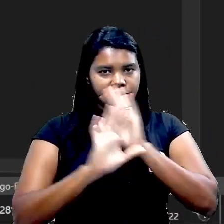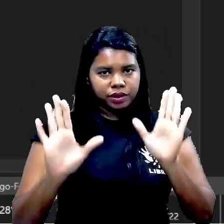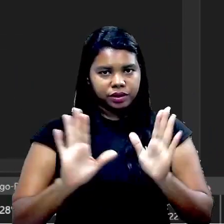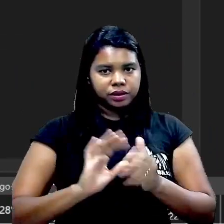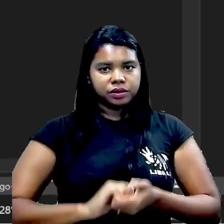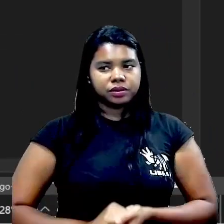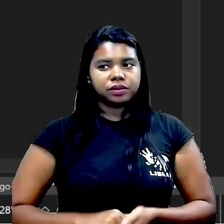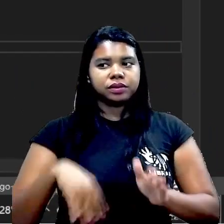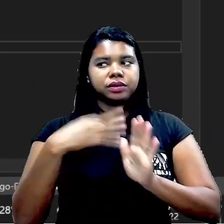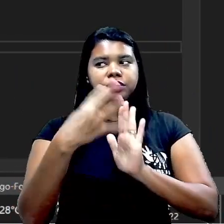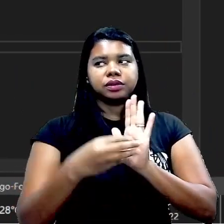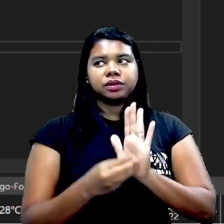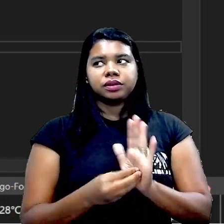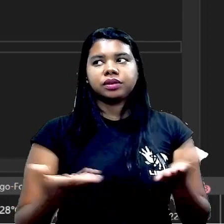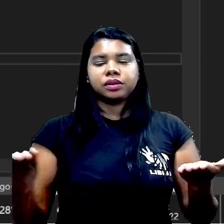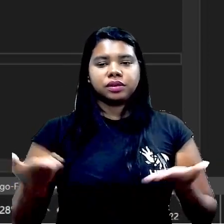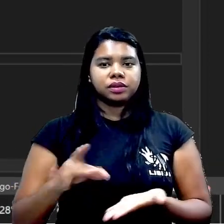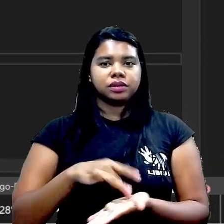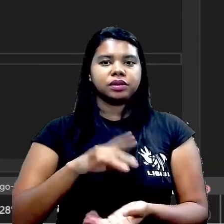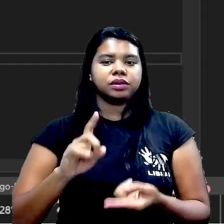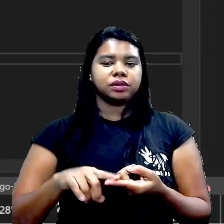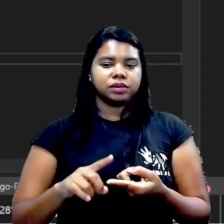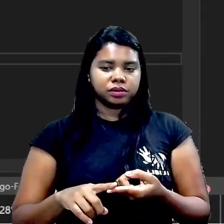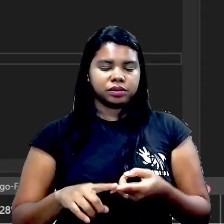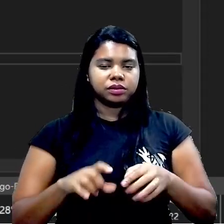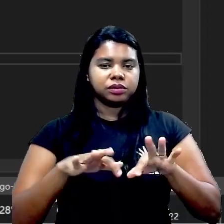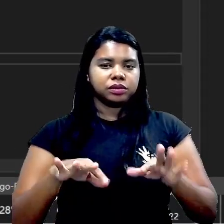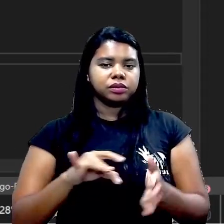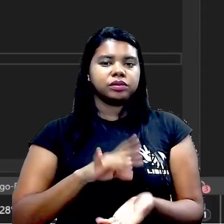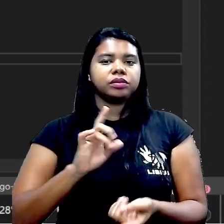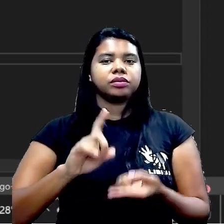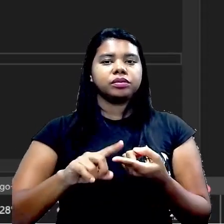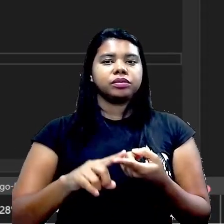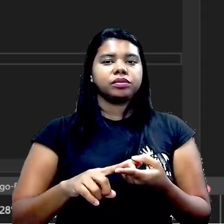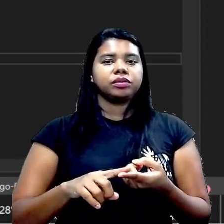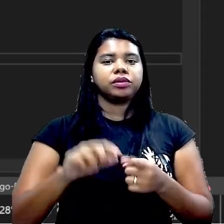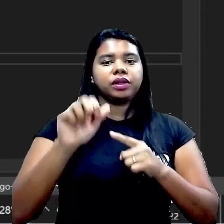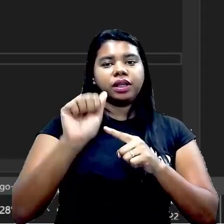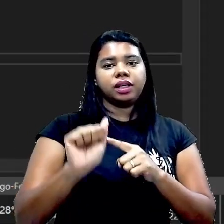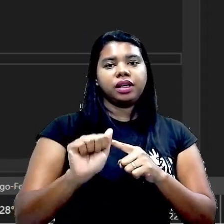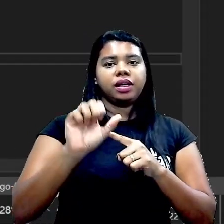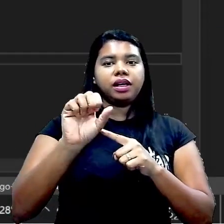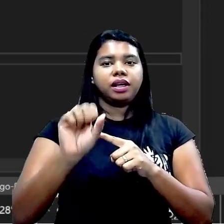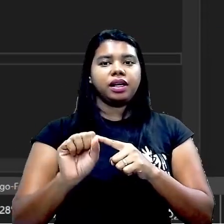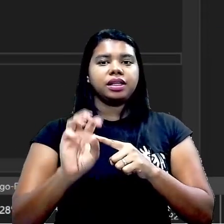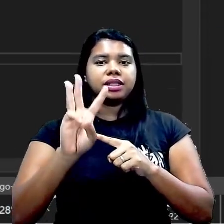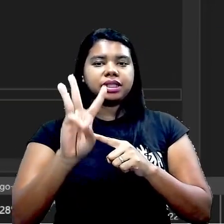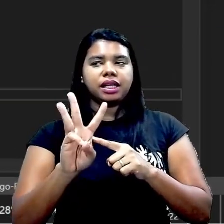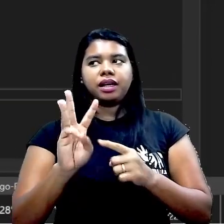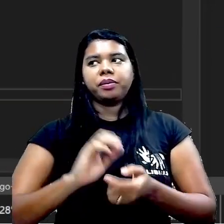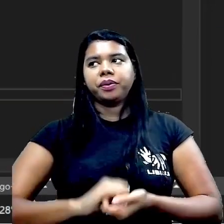E vou aplicar isso aqui para as teclas também A, S e W.